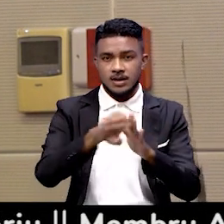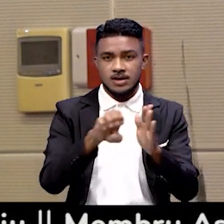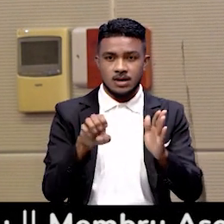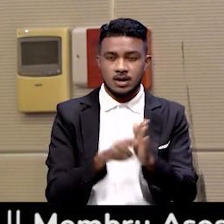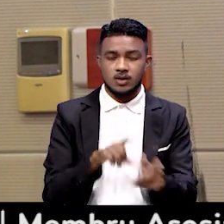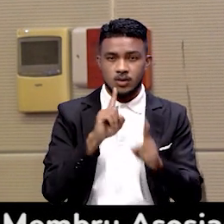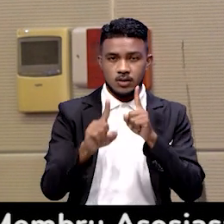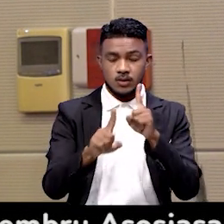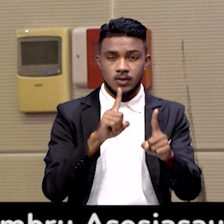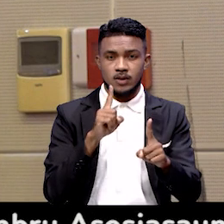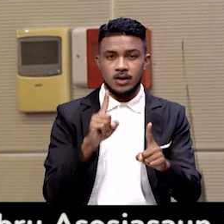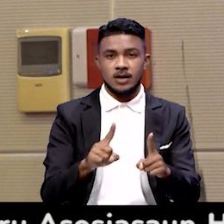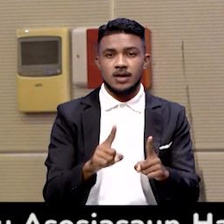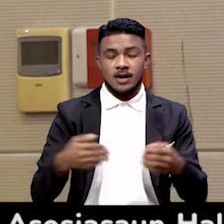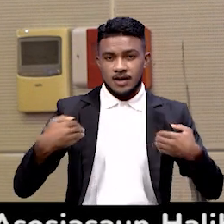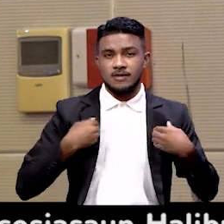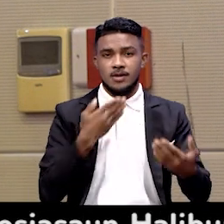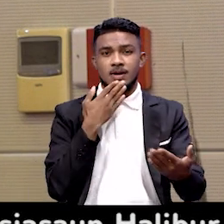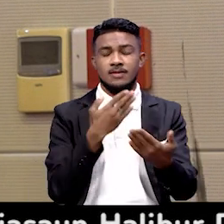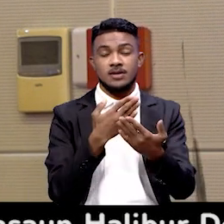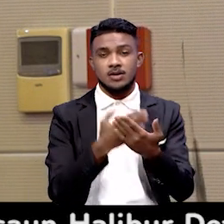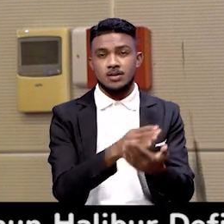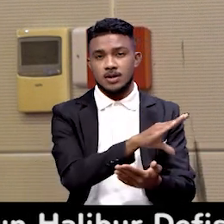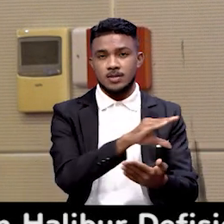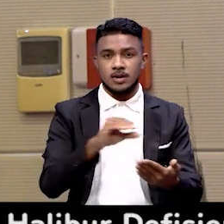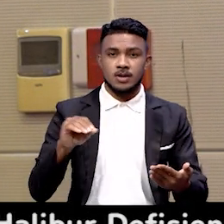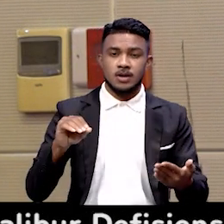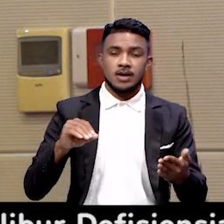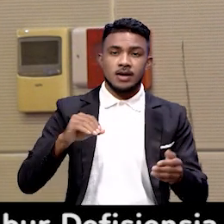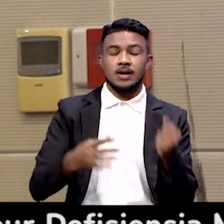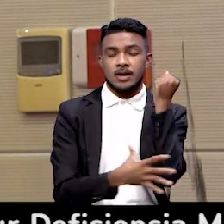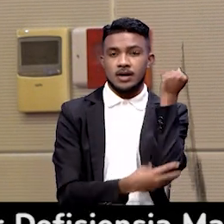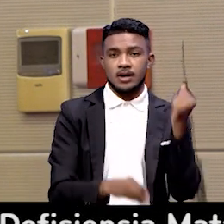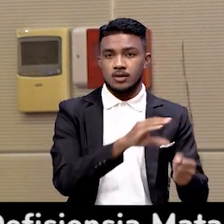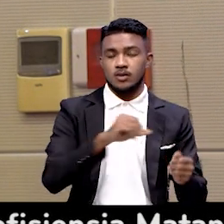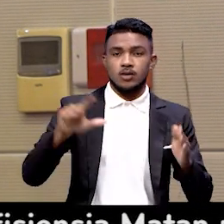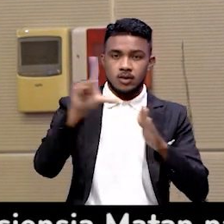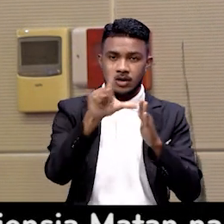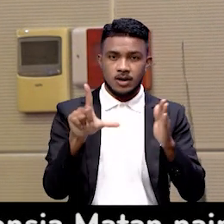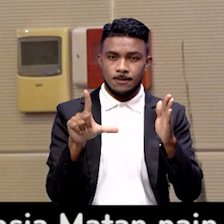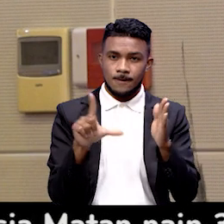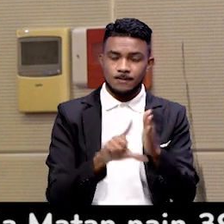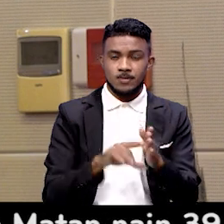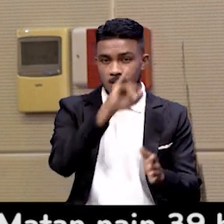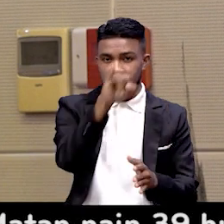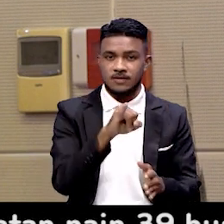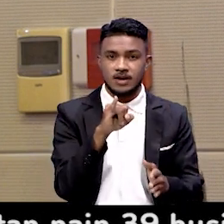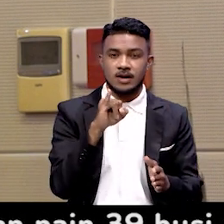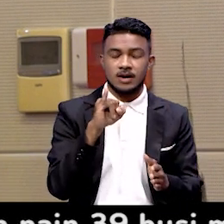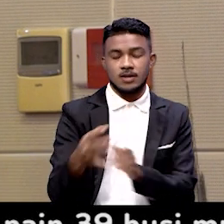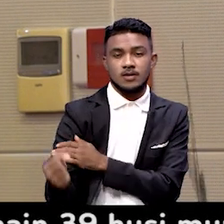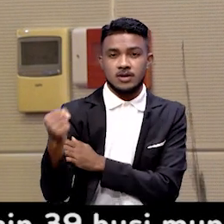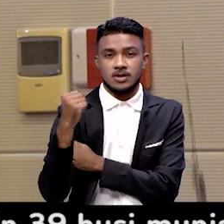as funções em que fui investido, cumprir e fazer cumprir a Constituição e as leis e dedicar todas as minhas energias